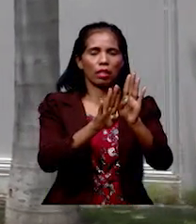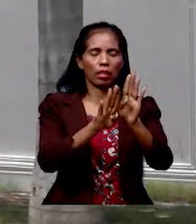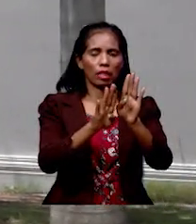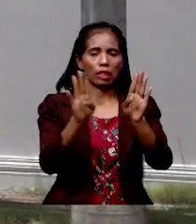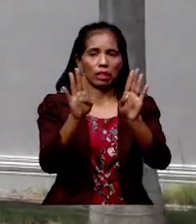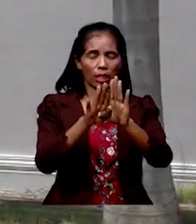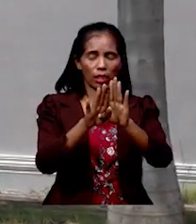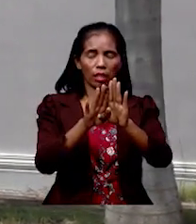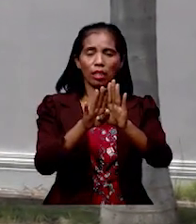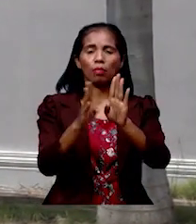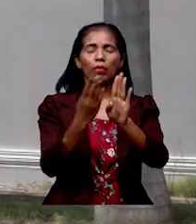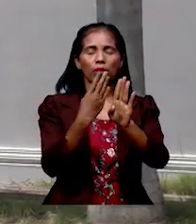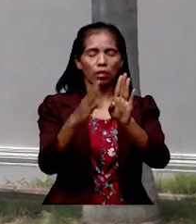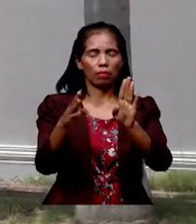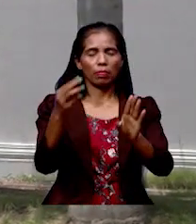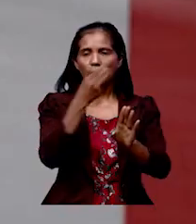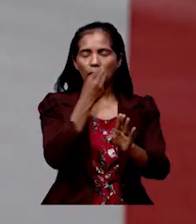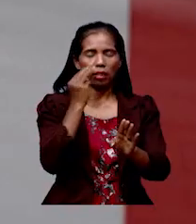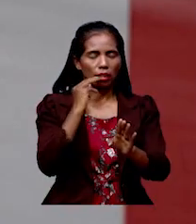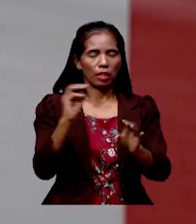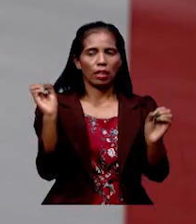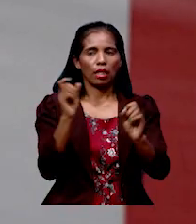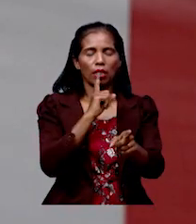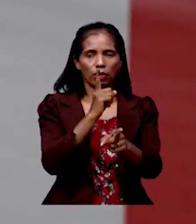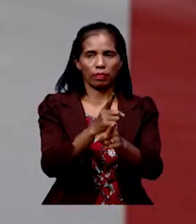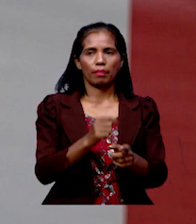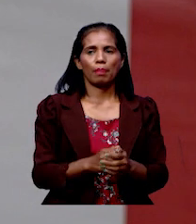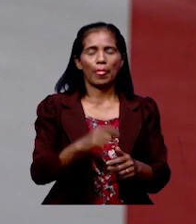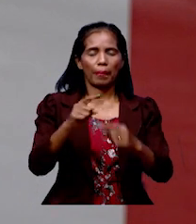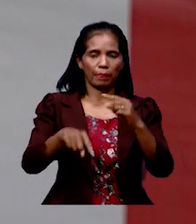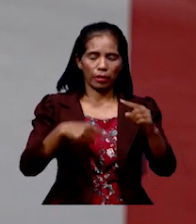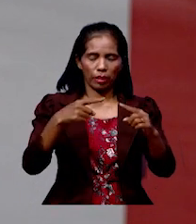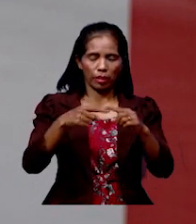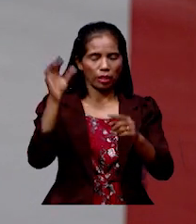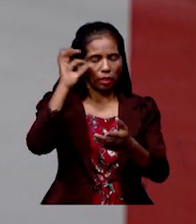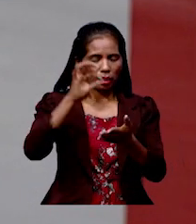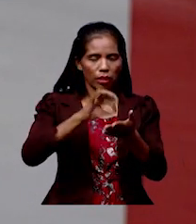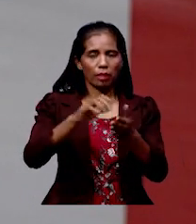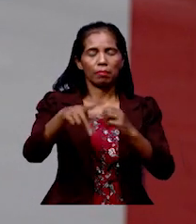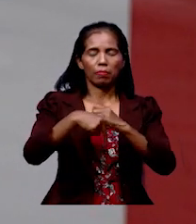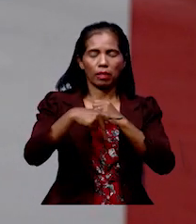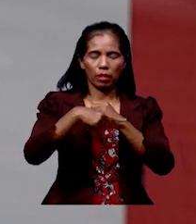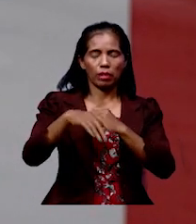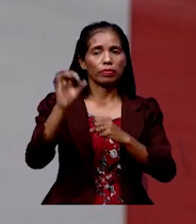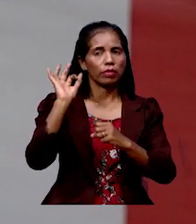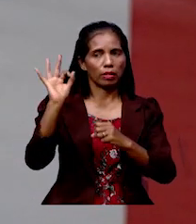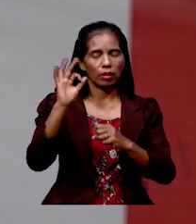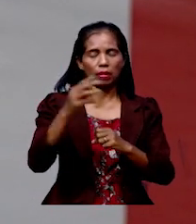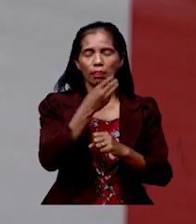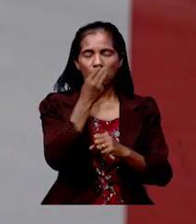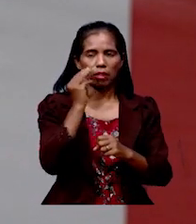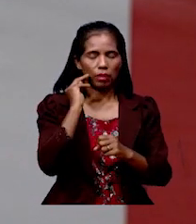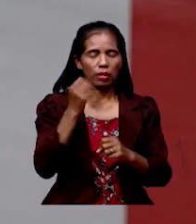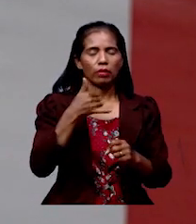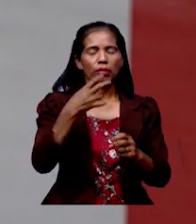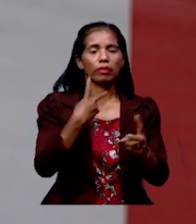e a segunda-feira, né, Lalos. Flávio Simões, até tentar, banheira secretário-geral Partido Fretolin, Maria Alcatiri, atuba visita,